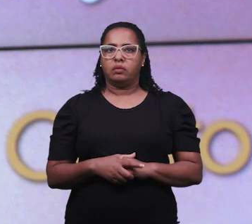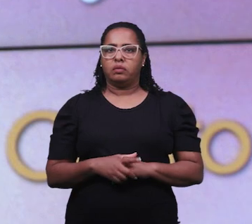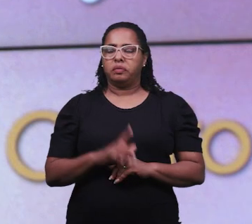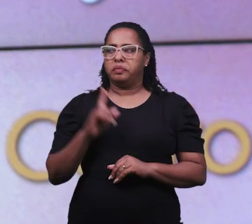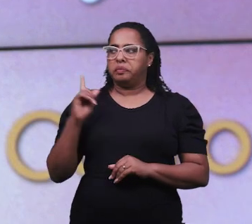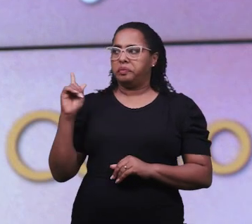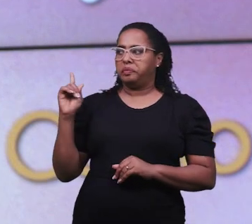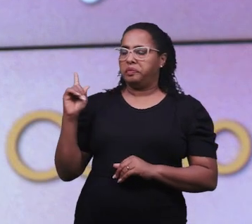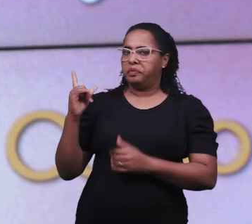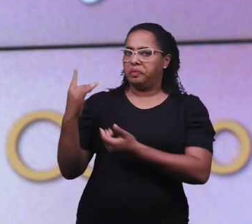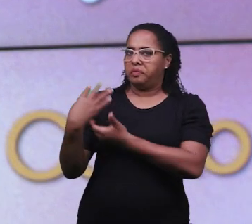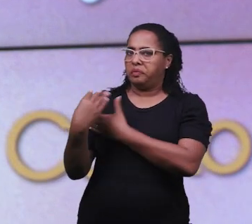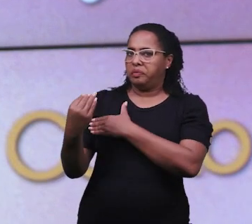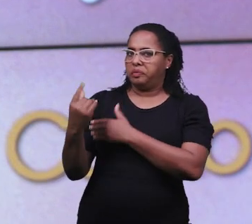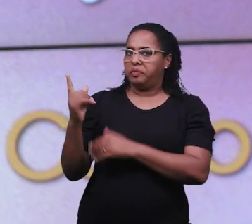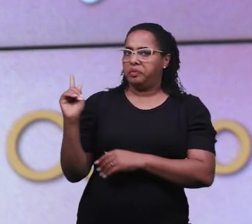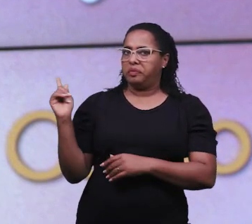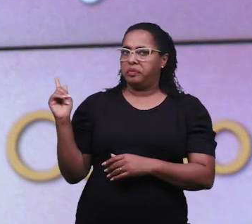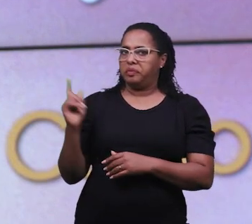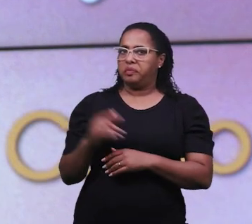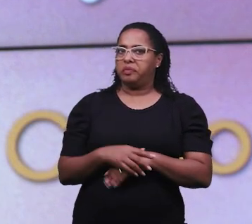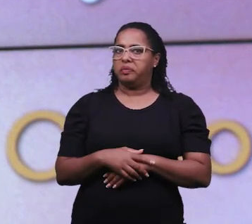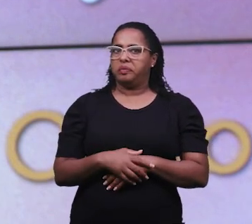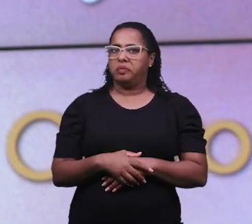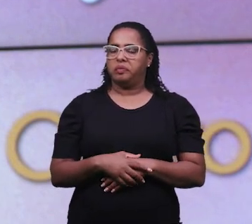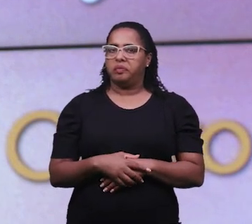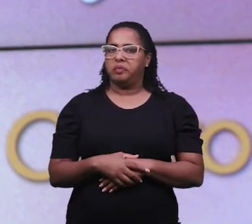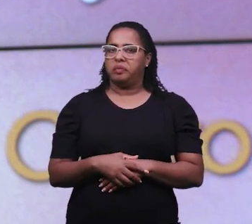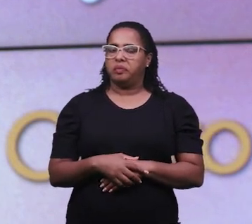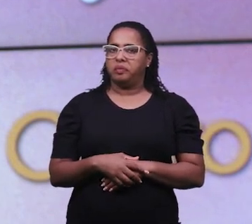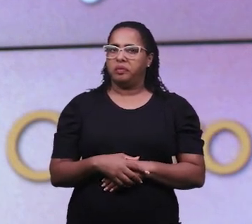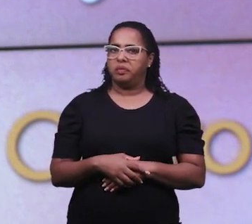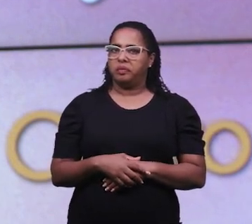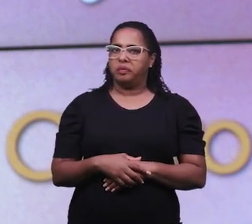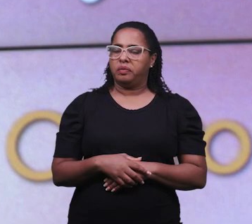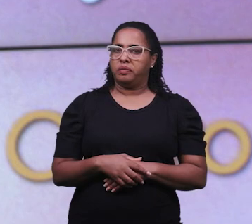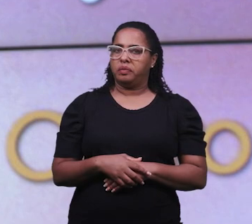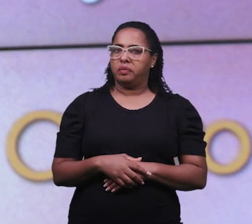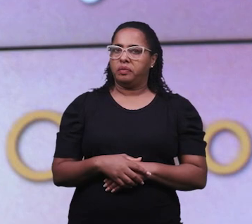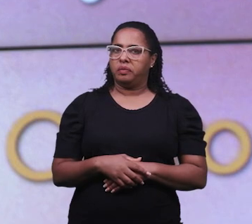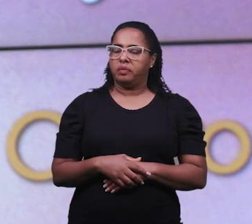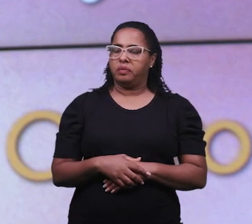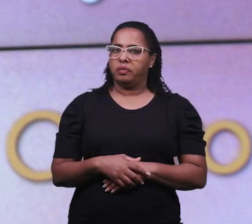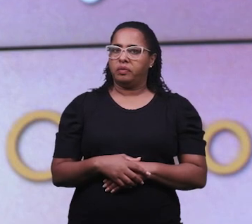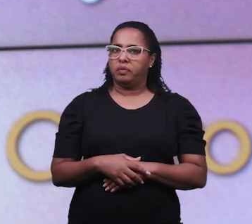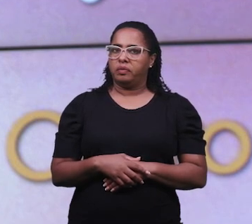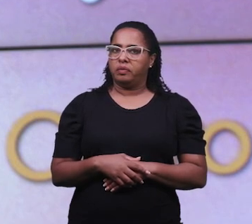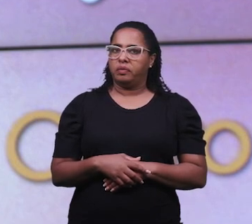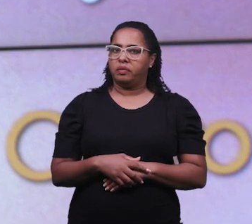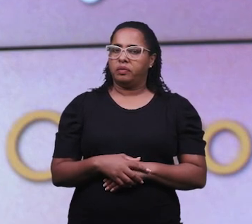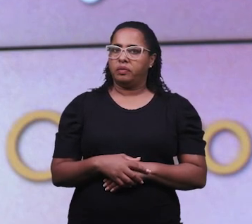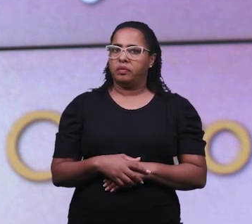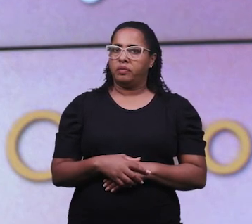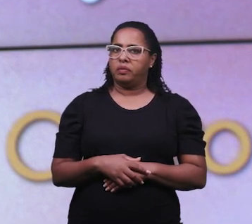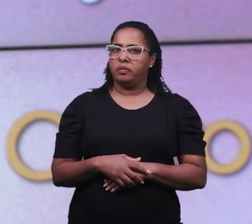Deixou a cabeça cair para um lado, deixa essa estrutura se alongar